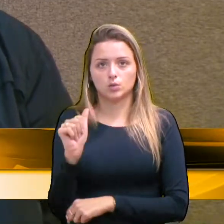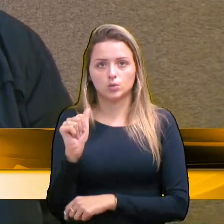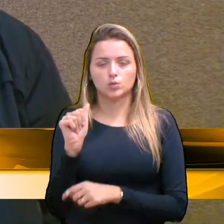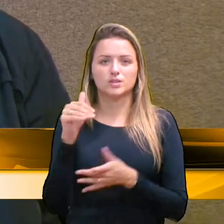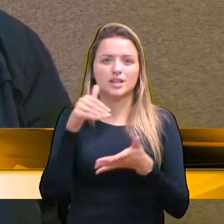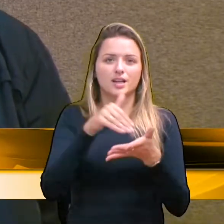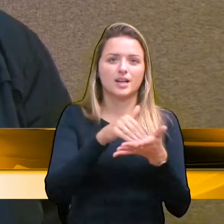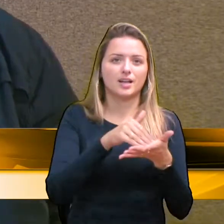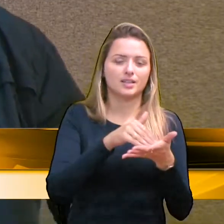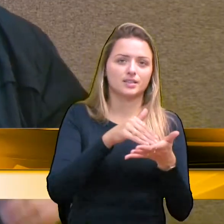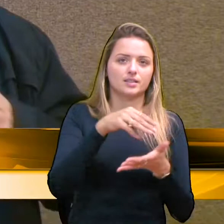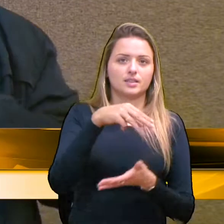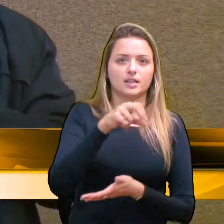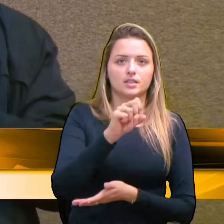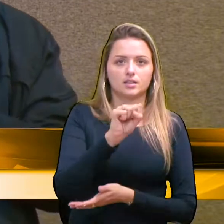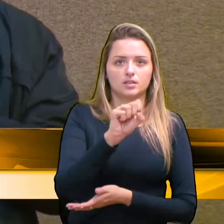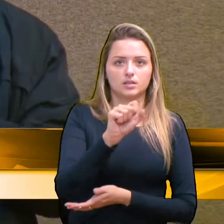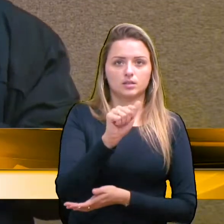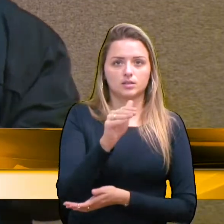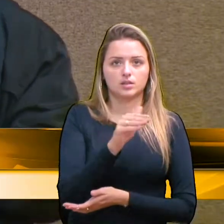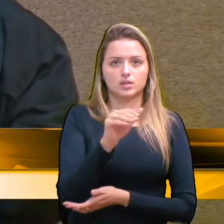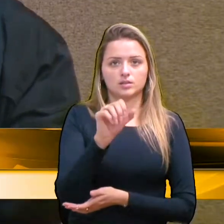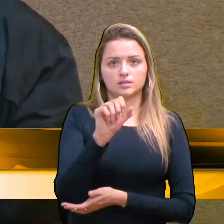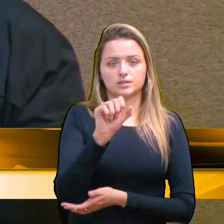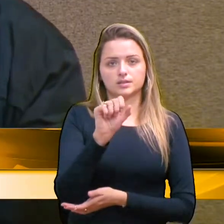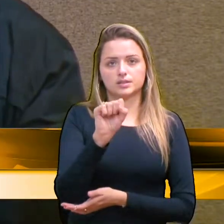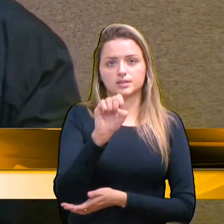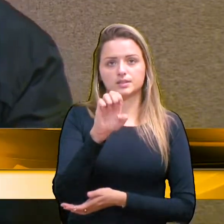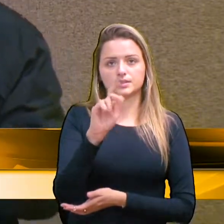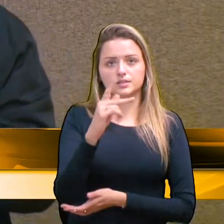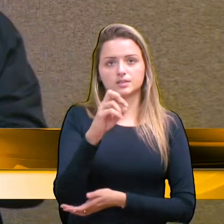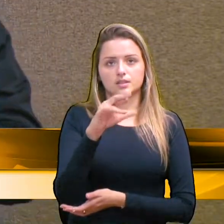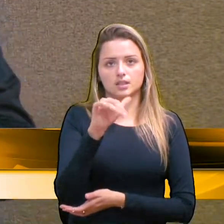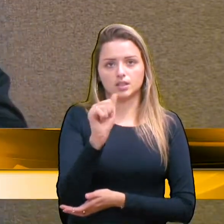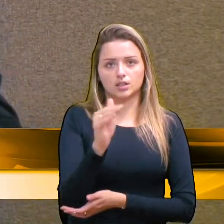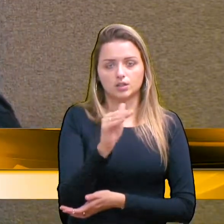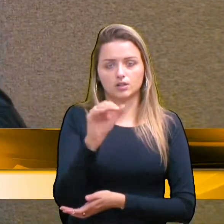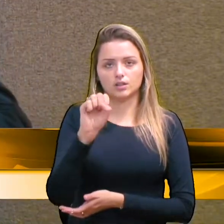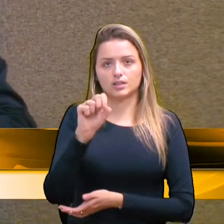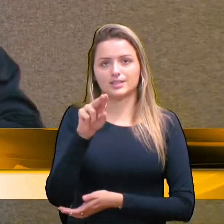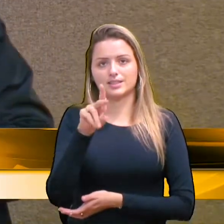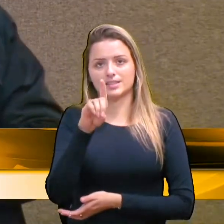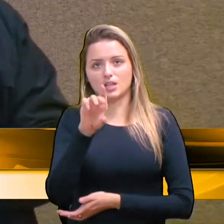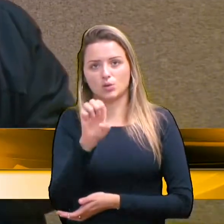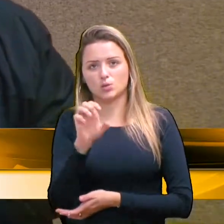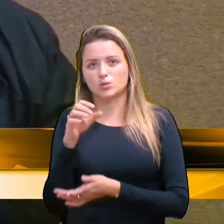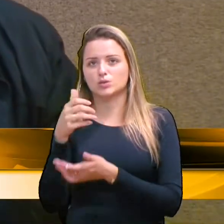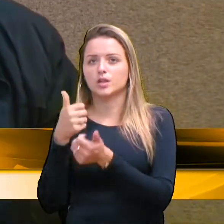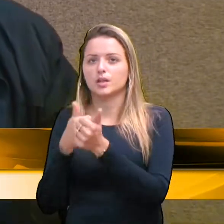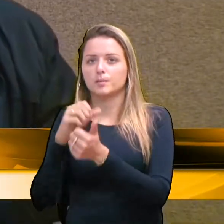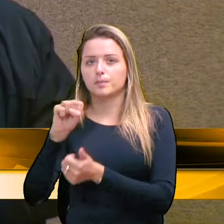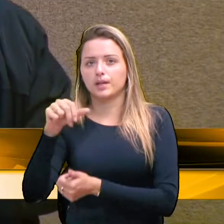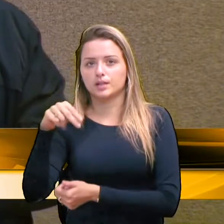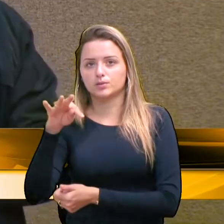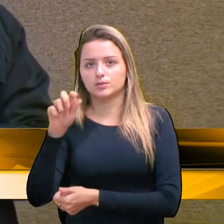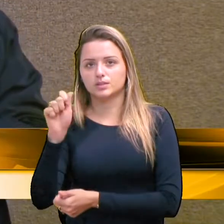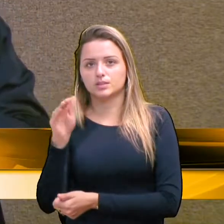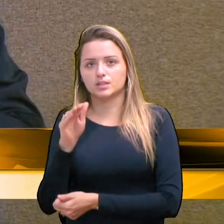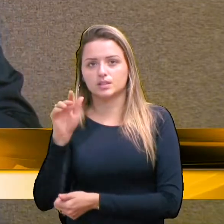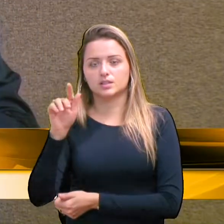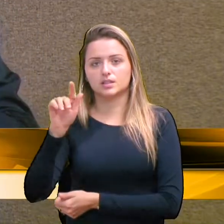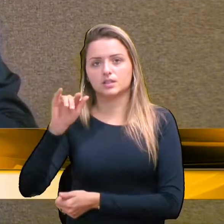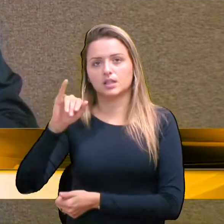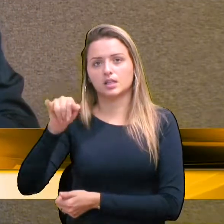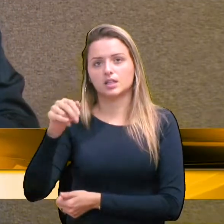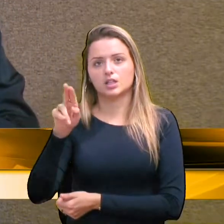da Saúde, Santa Justina, toda essa região que tem muitas demandas aí a nível das discussões com relação